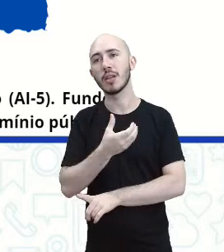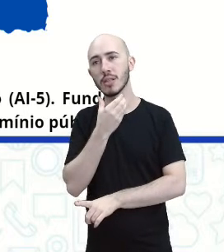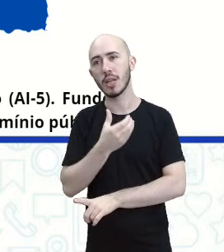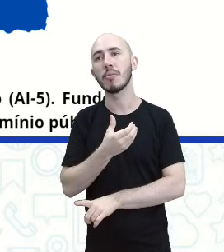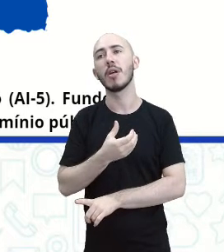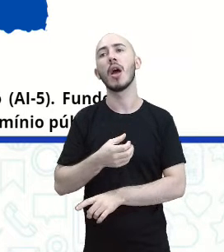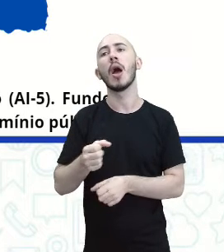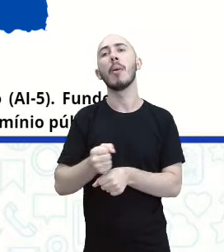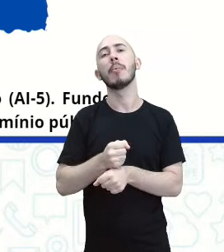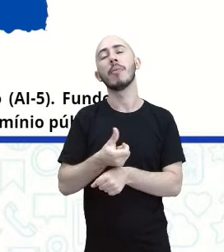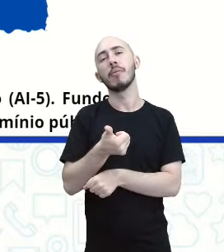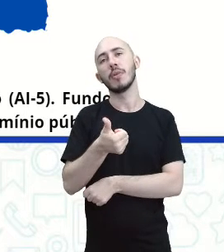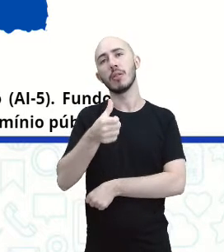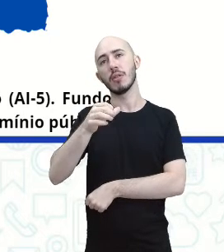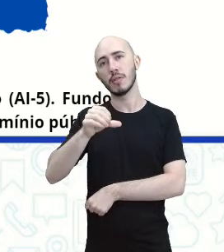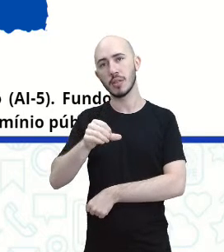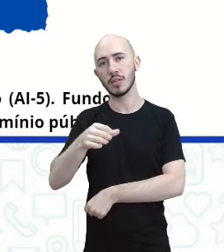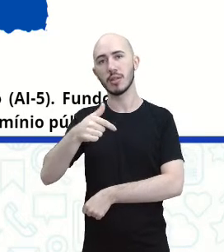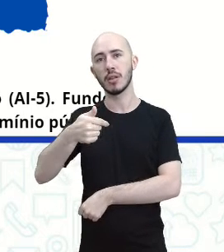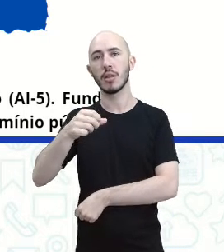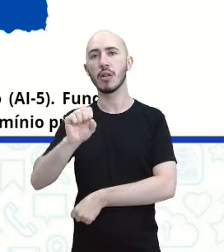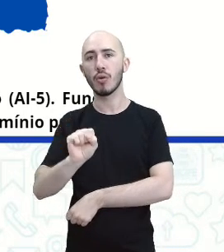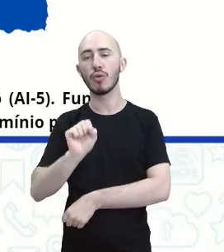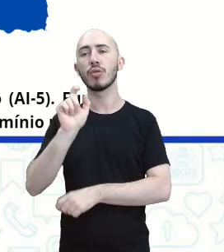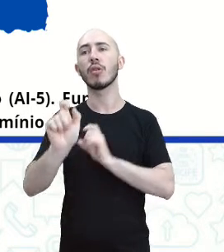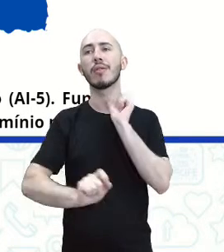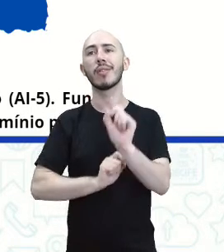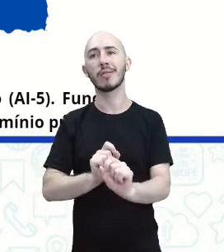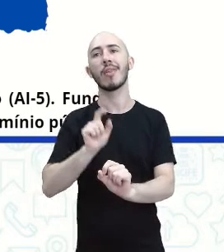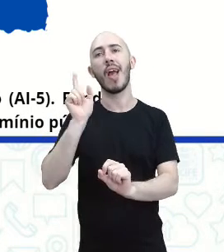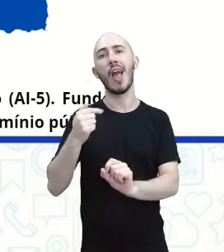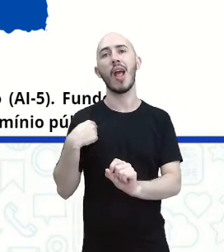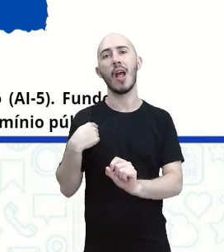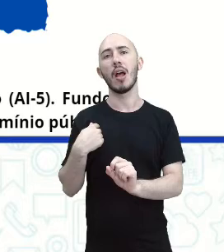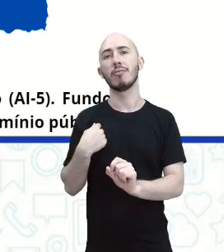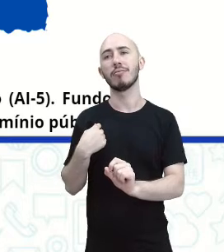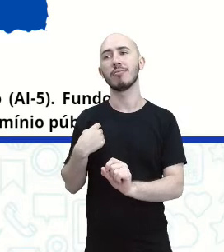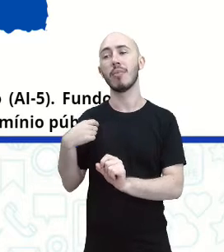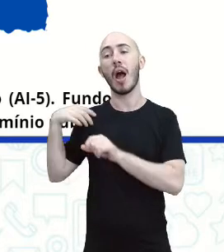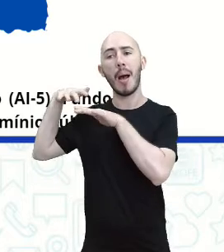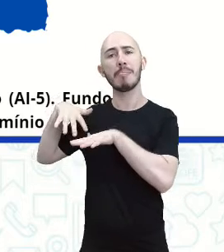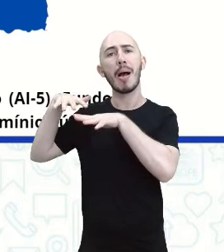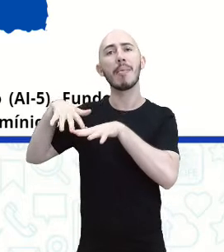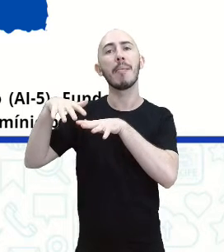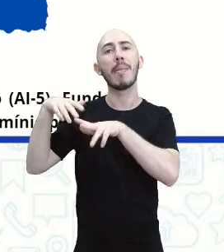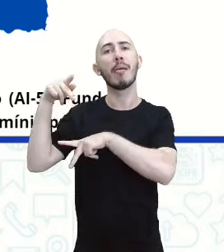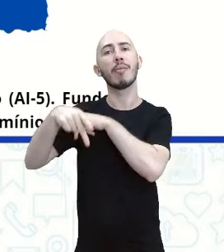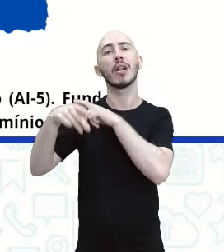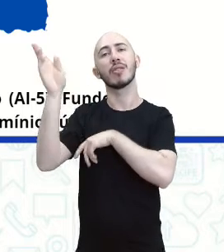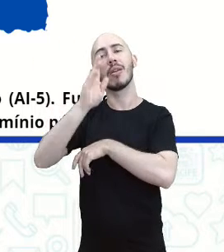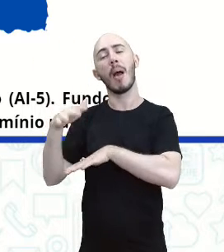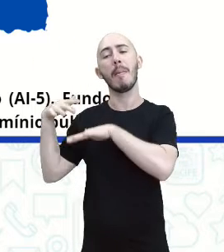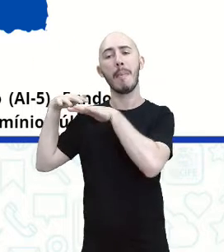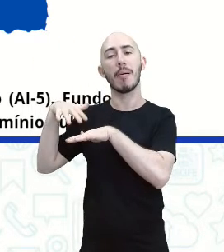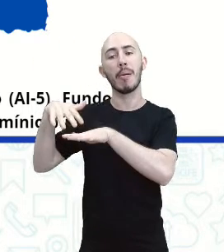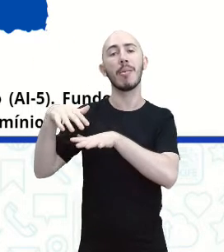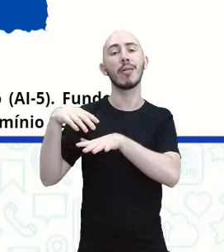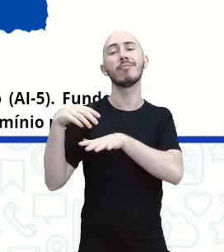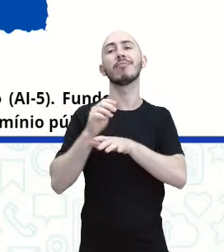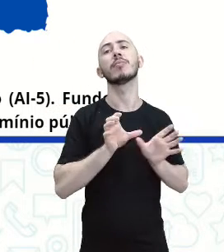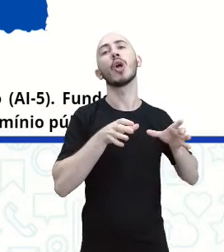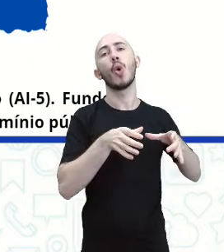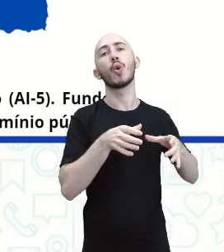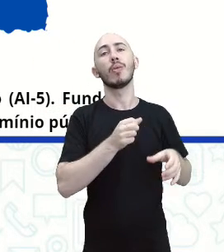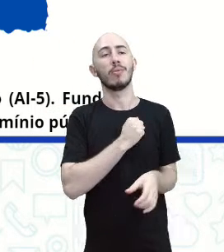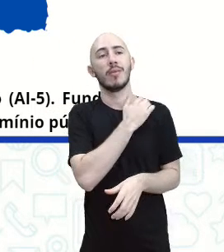Uns pensam que foi mais uma reação aos levantes na população brasileira, outros entendem que é justamente um